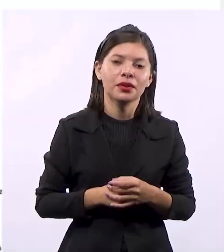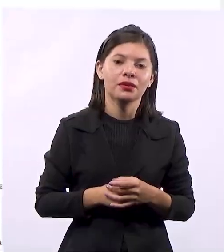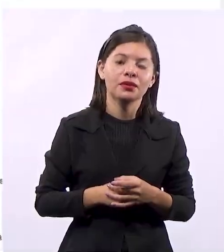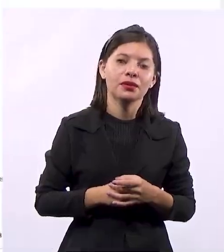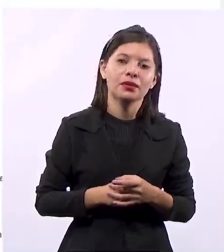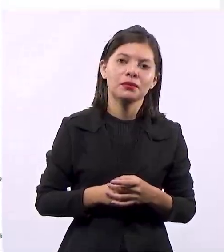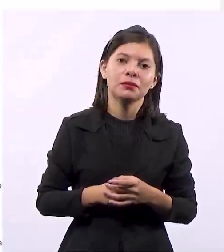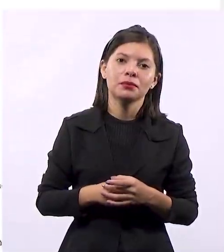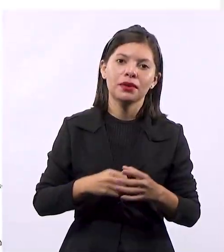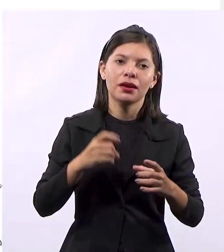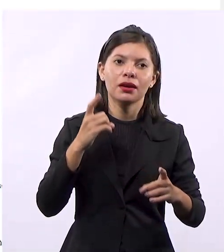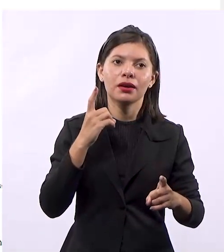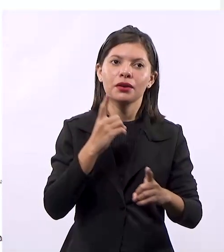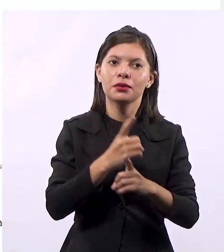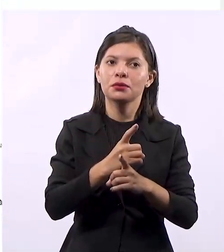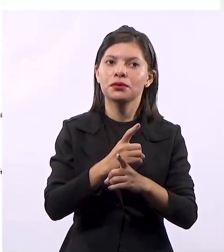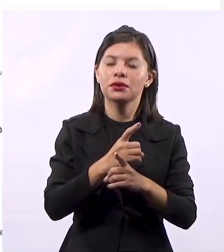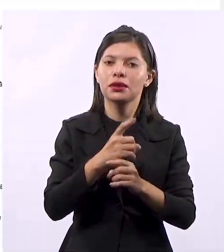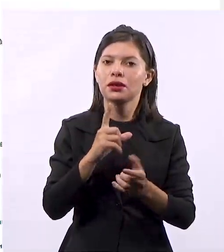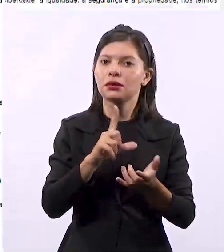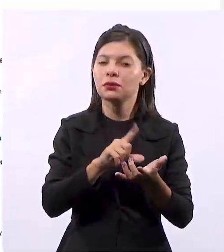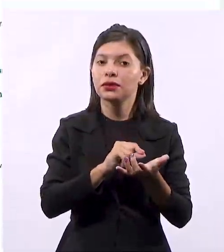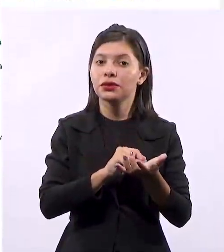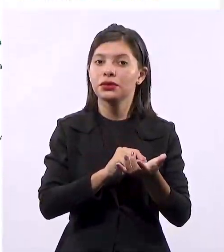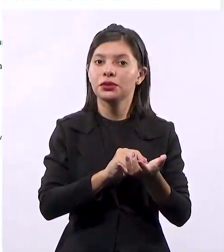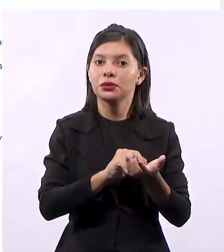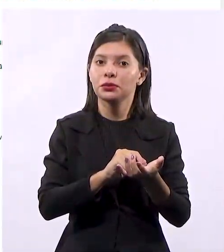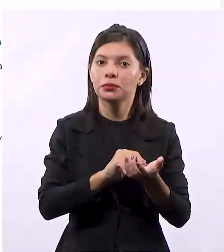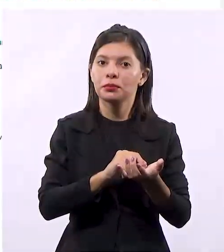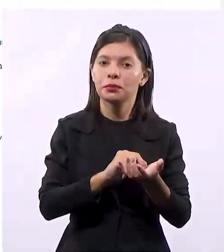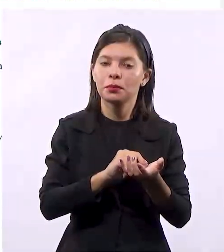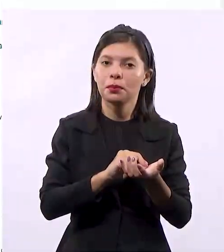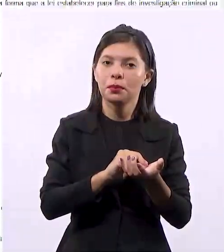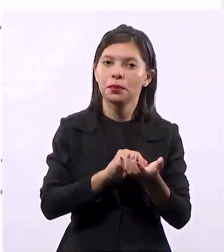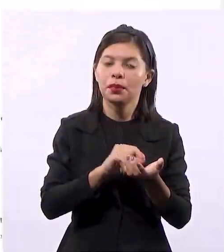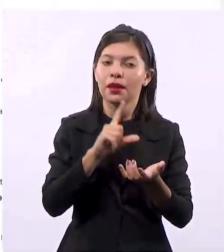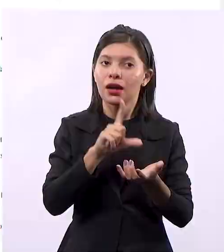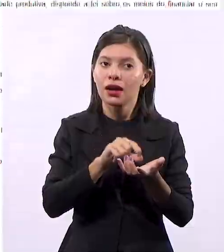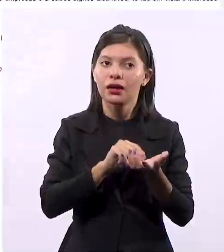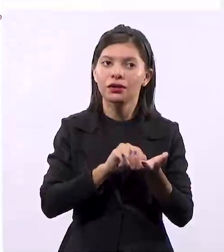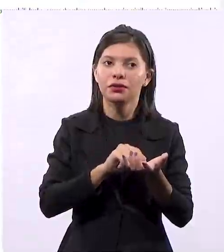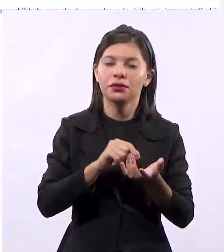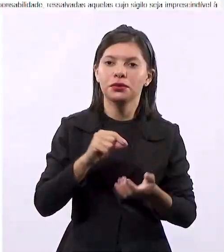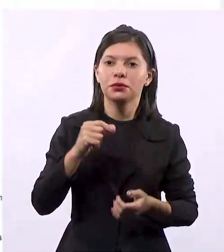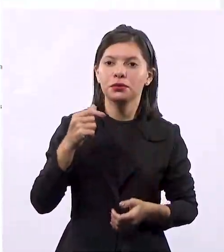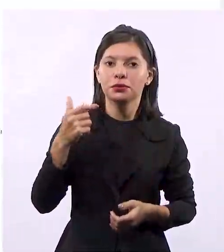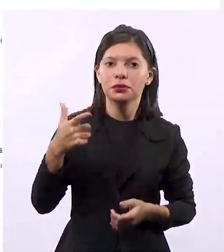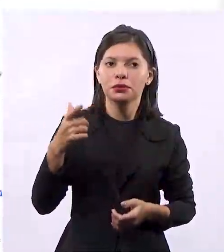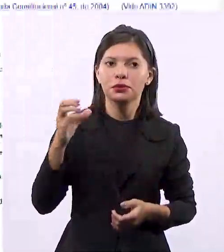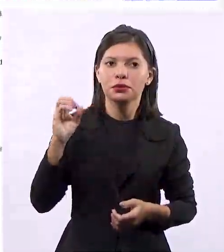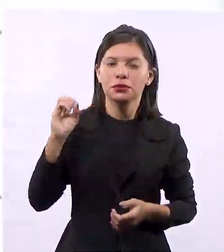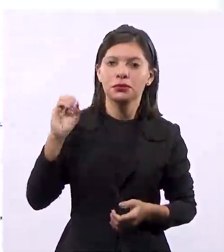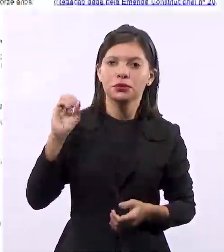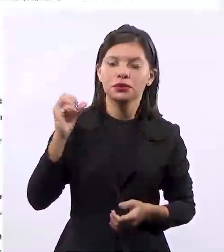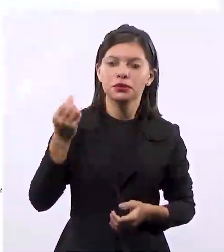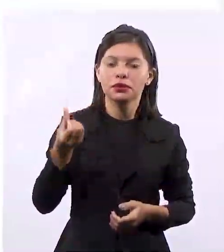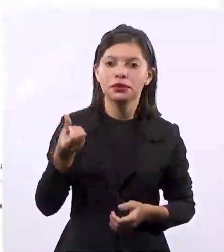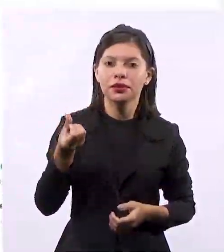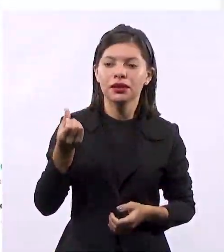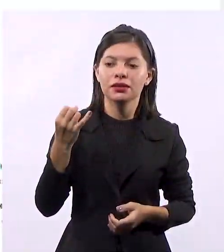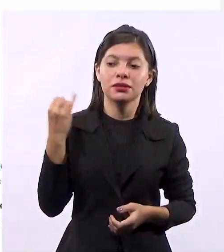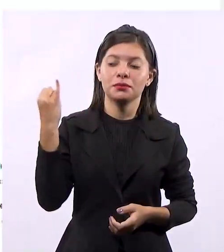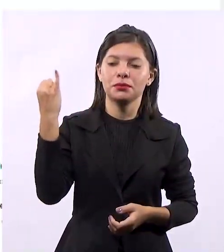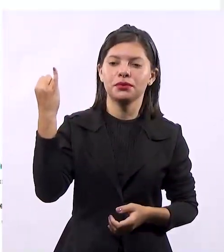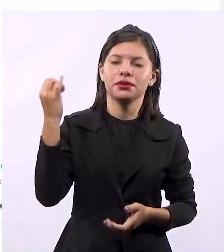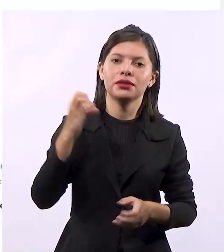vai dar um efeito zoom de rolagem, bem lá para baixo, então não tem problema, porque